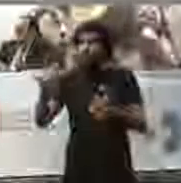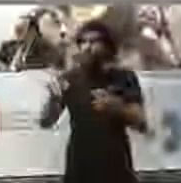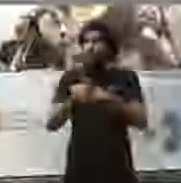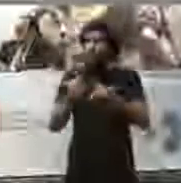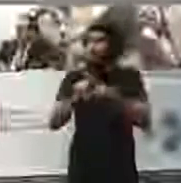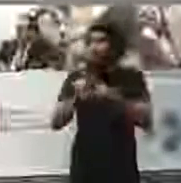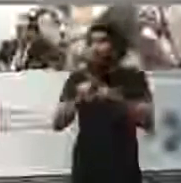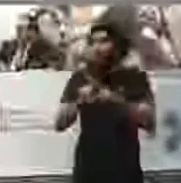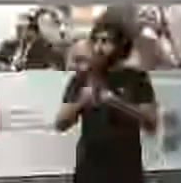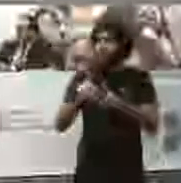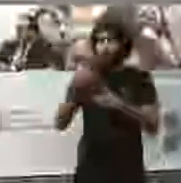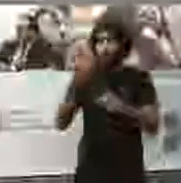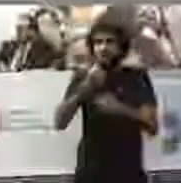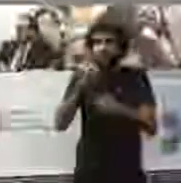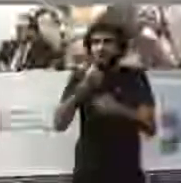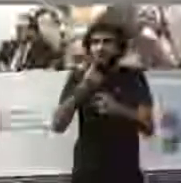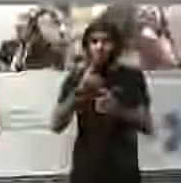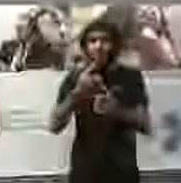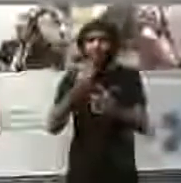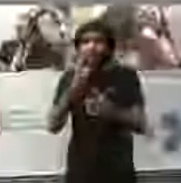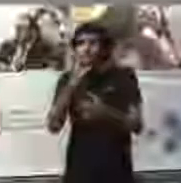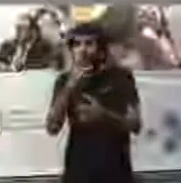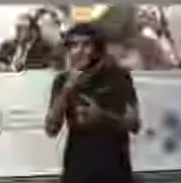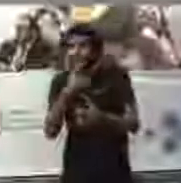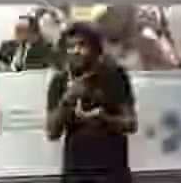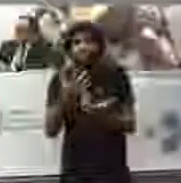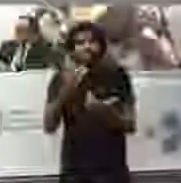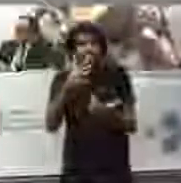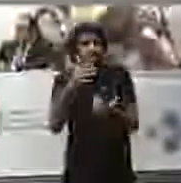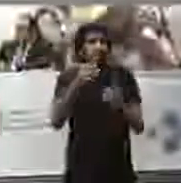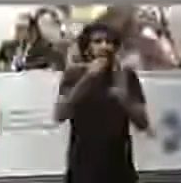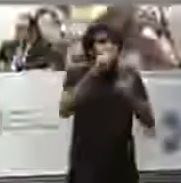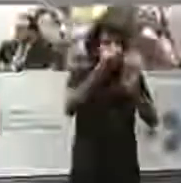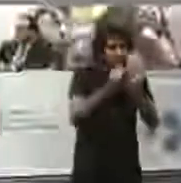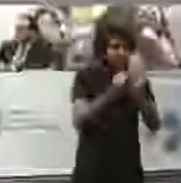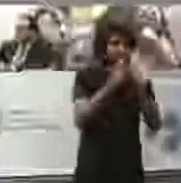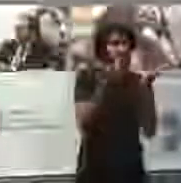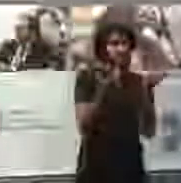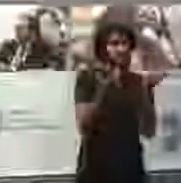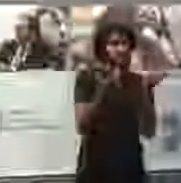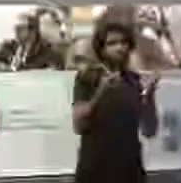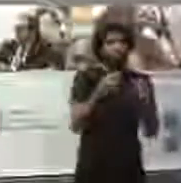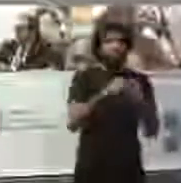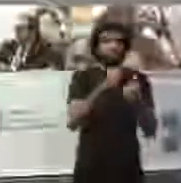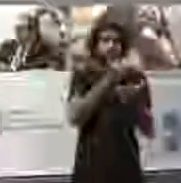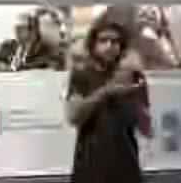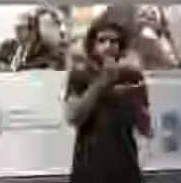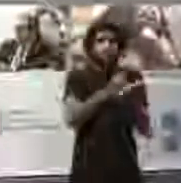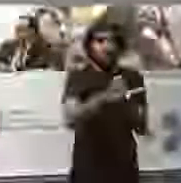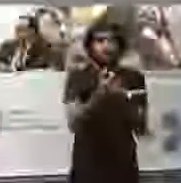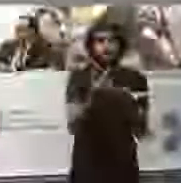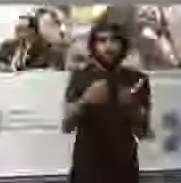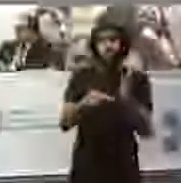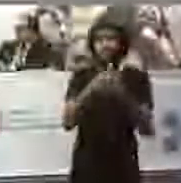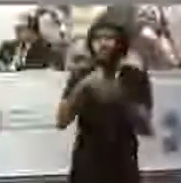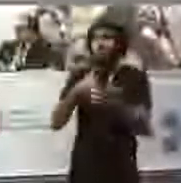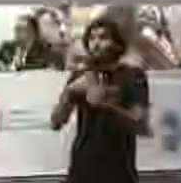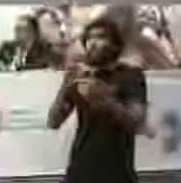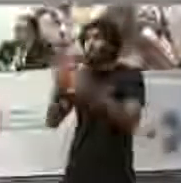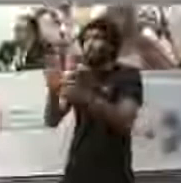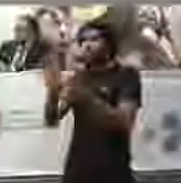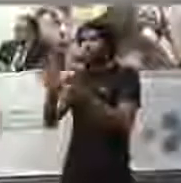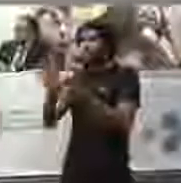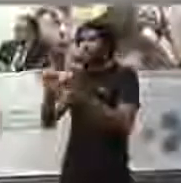contratação emergencial não demora menos de quatro meses por exemplo para fazer uma contratação emergencial primeiro eu tenho que demonstrar que não existe